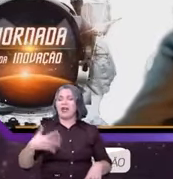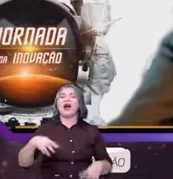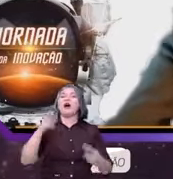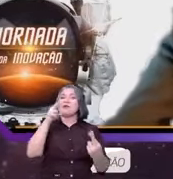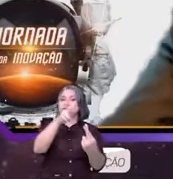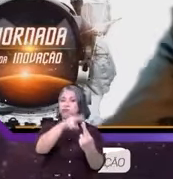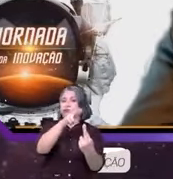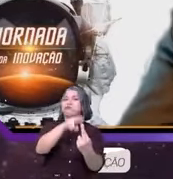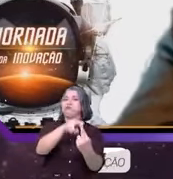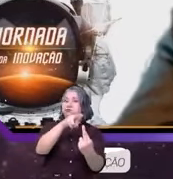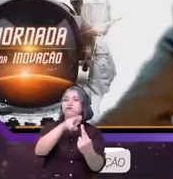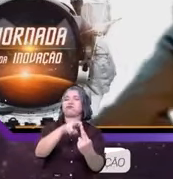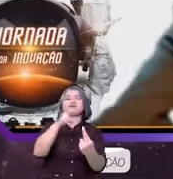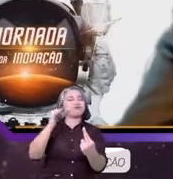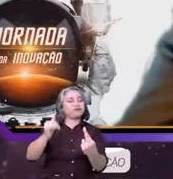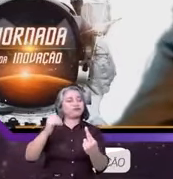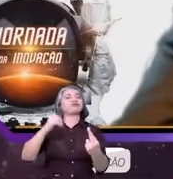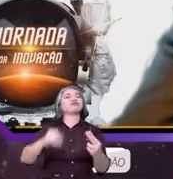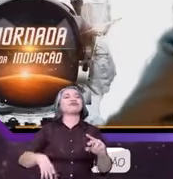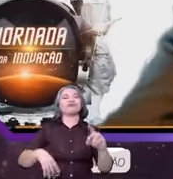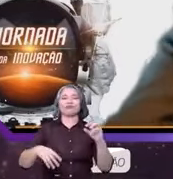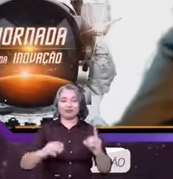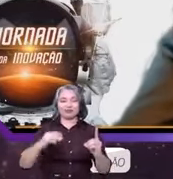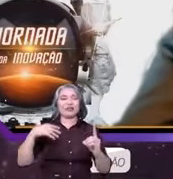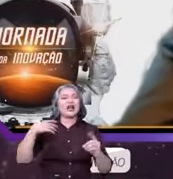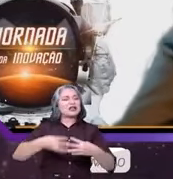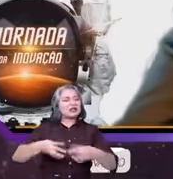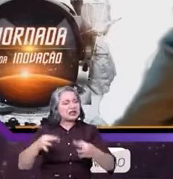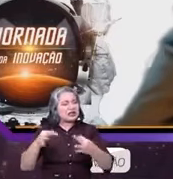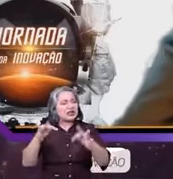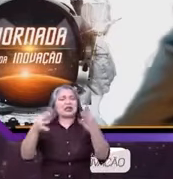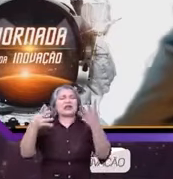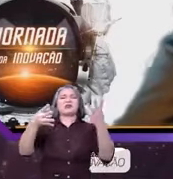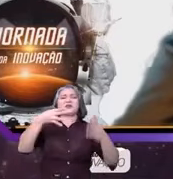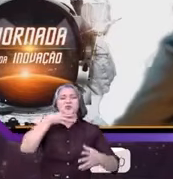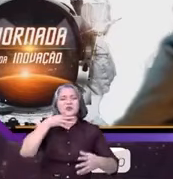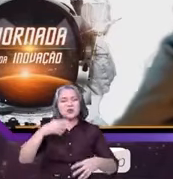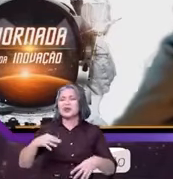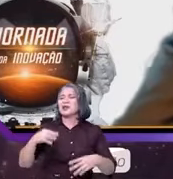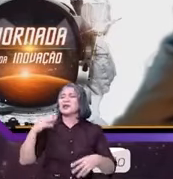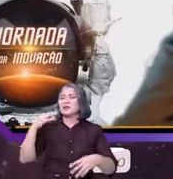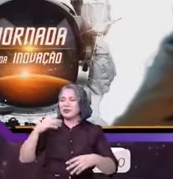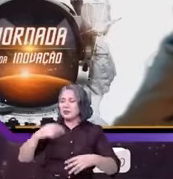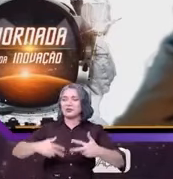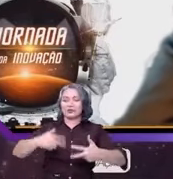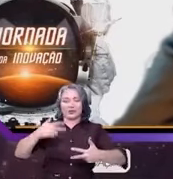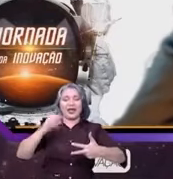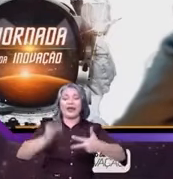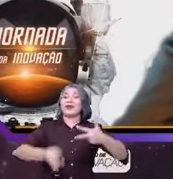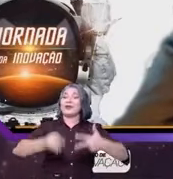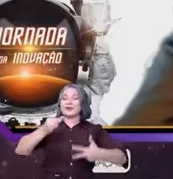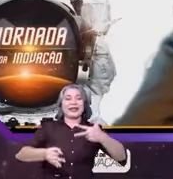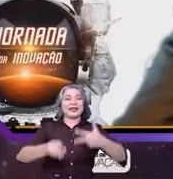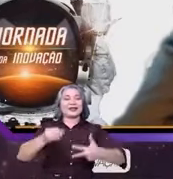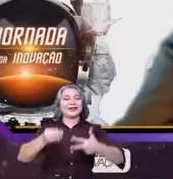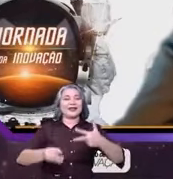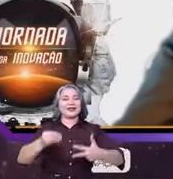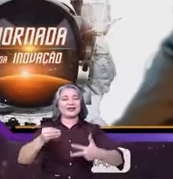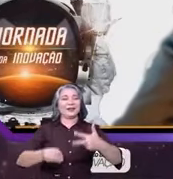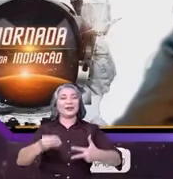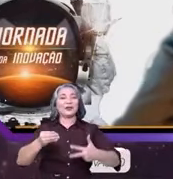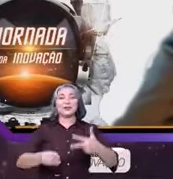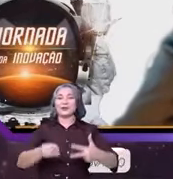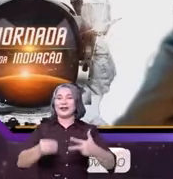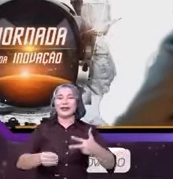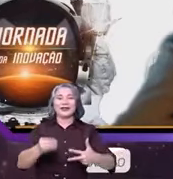referência em poder judiciário, em tecnologia, em inovação. Fico muito feliz por estar aqui hoje com o senhor, doutor Luiz Antônio.